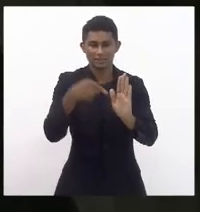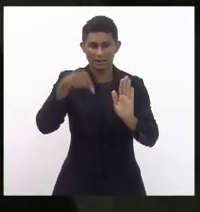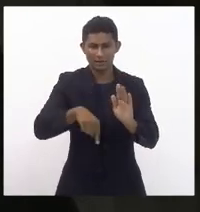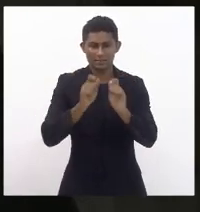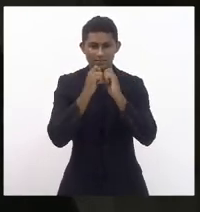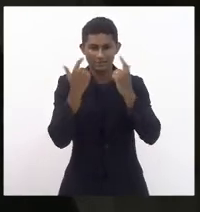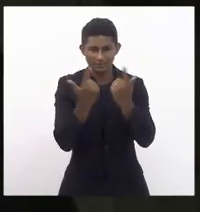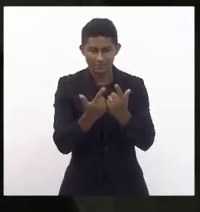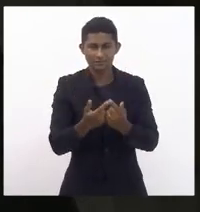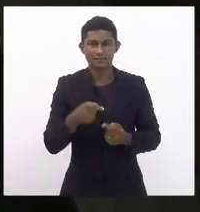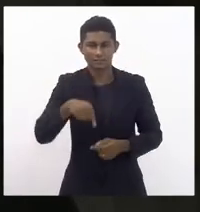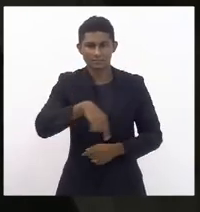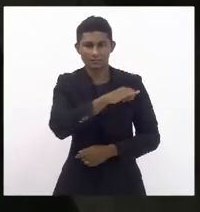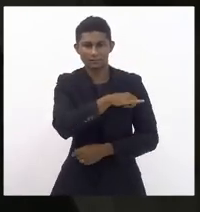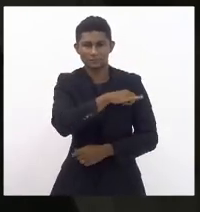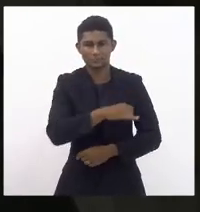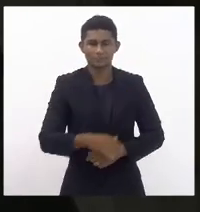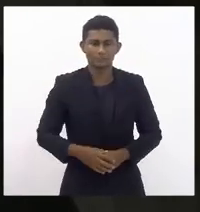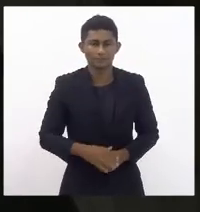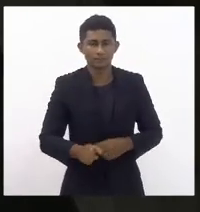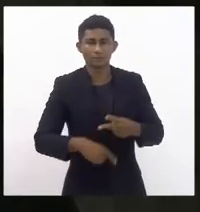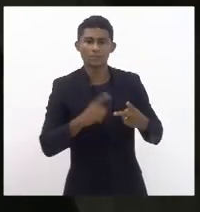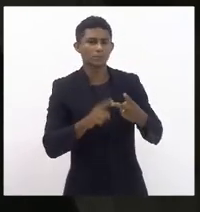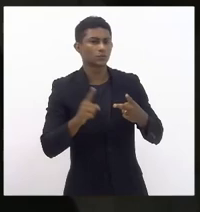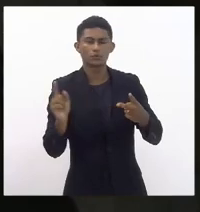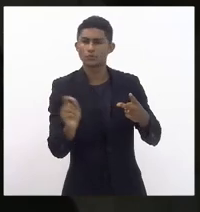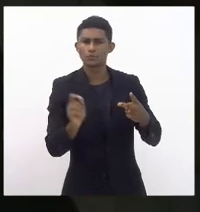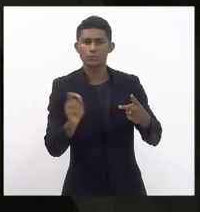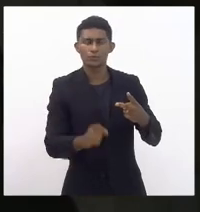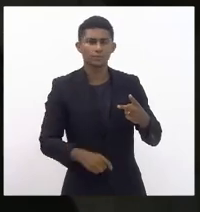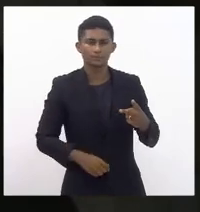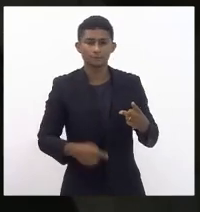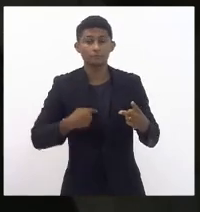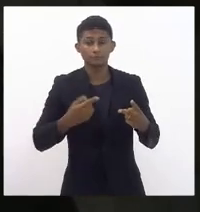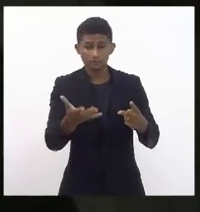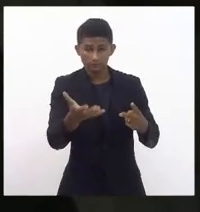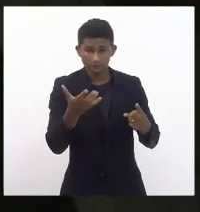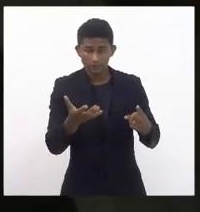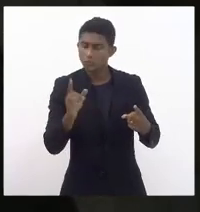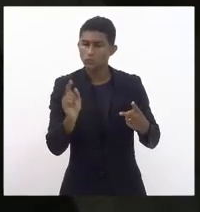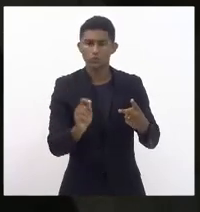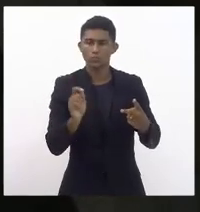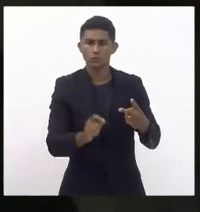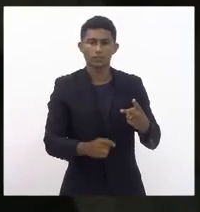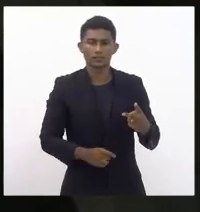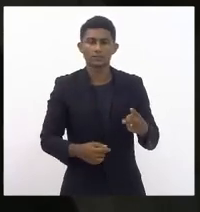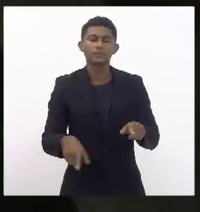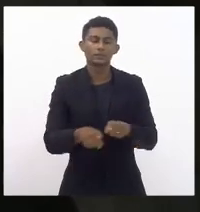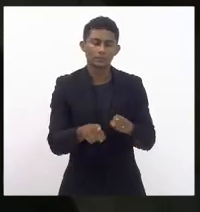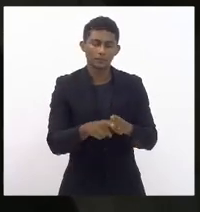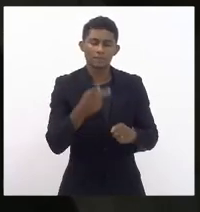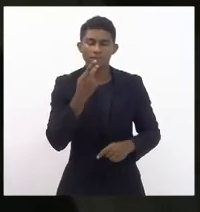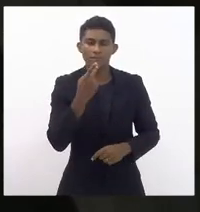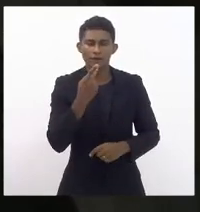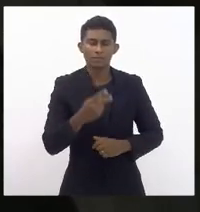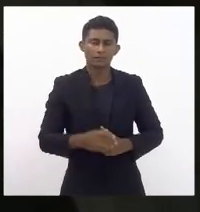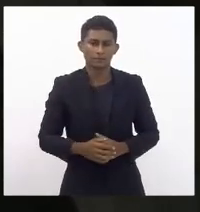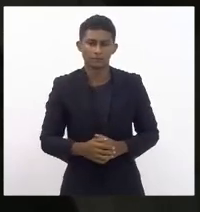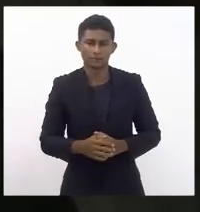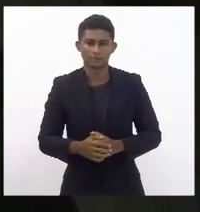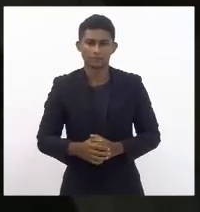da Assembleia Legislativa do Estado do Rio de Janeiro um lugar para matar só queria também fazer menção